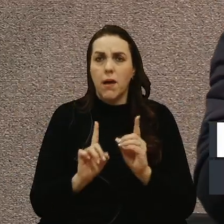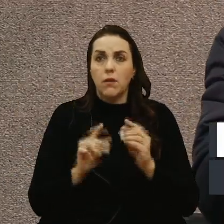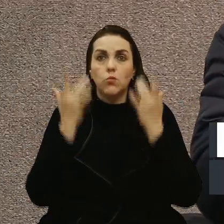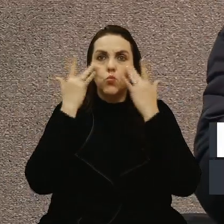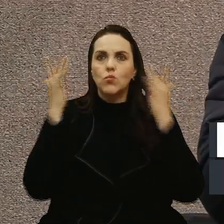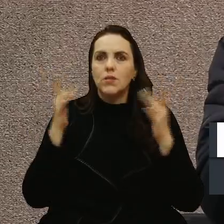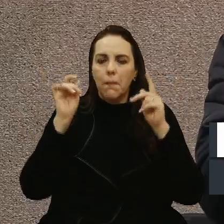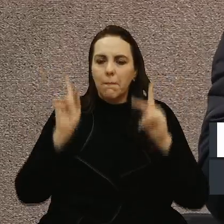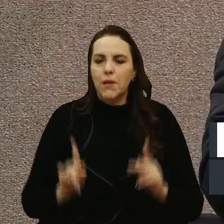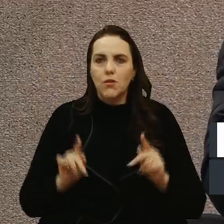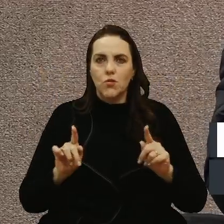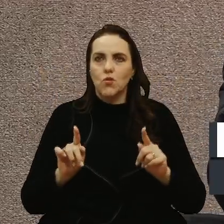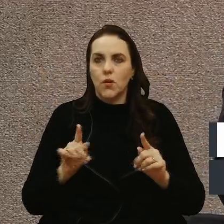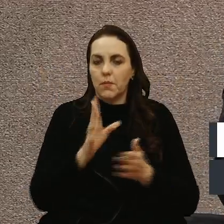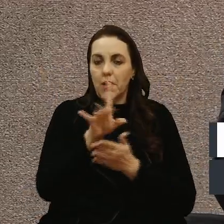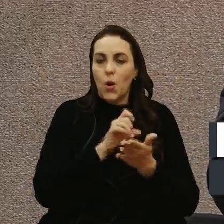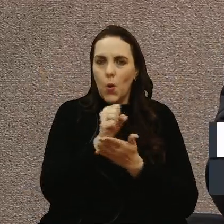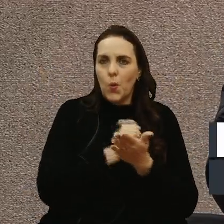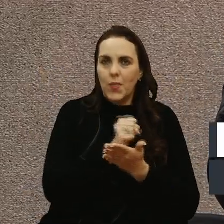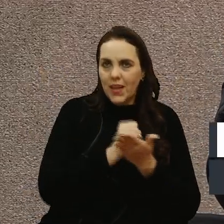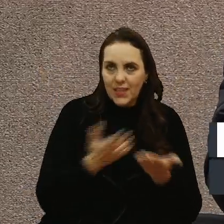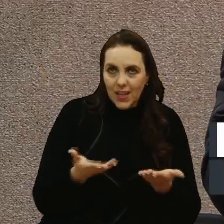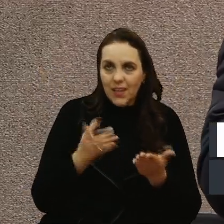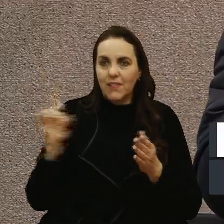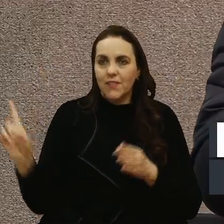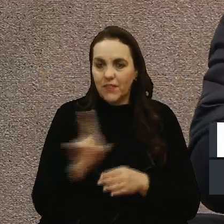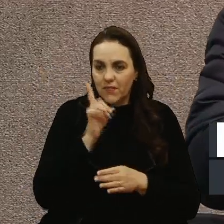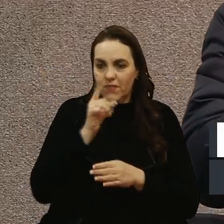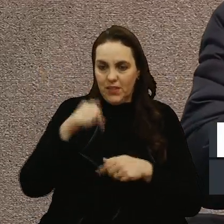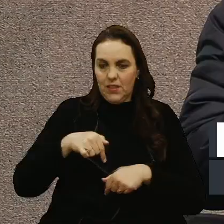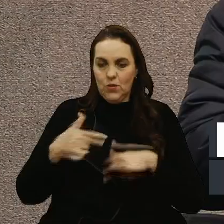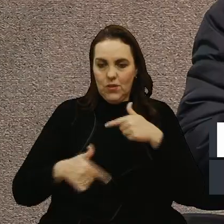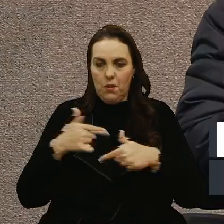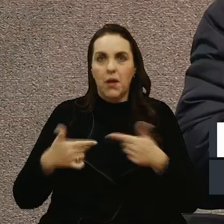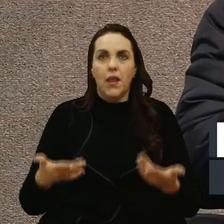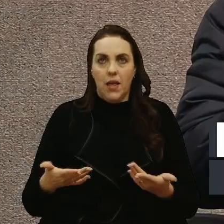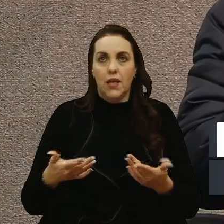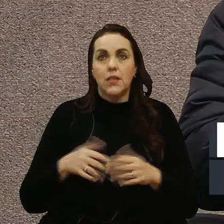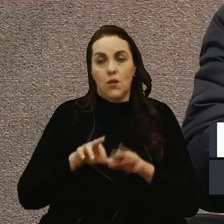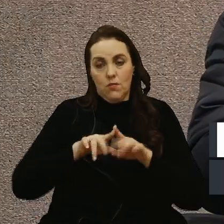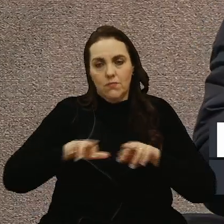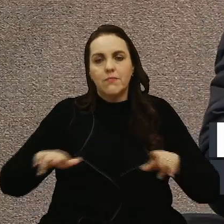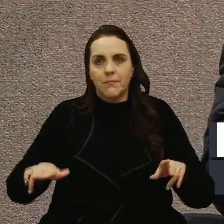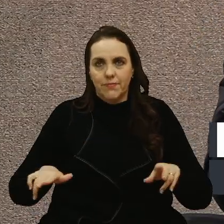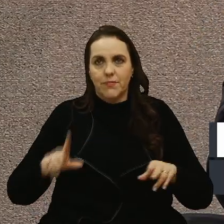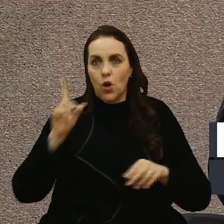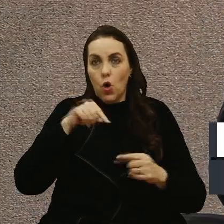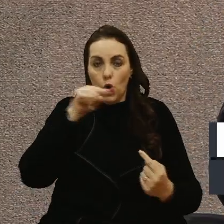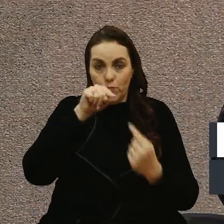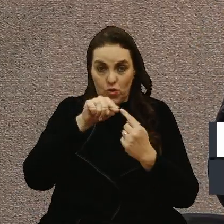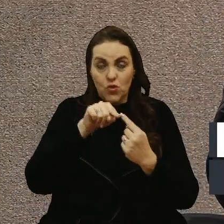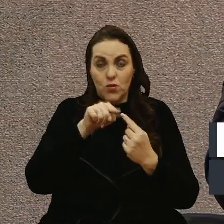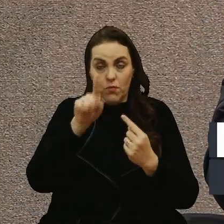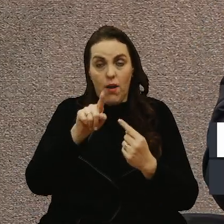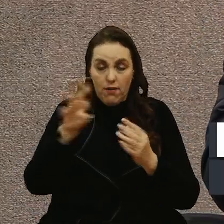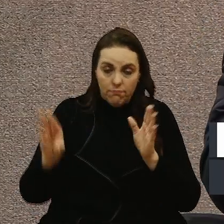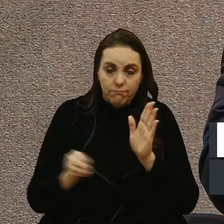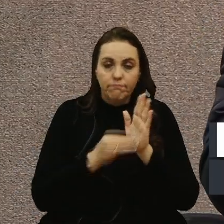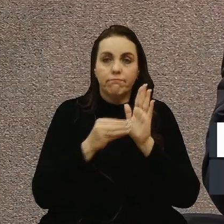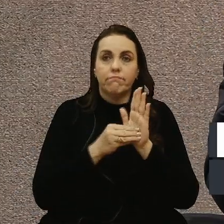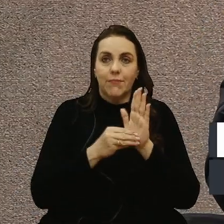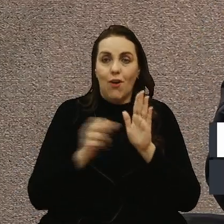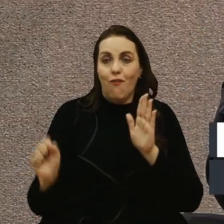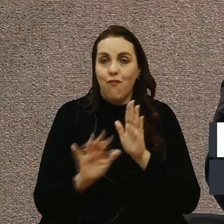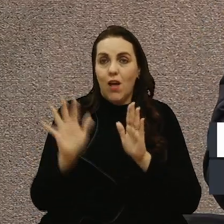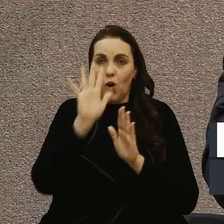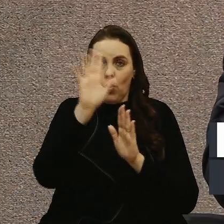estamos lidando para contratar efetivamente e vir em nossos gabinetes, etc. Então, a ideia foi justamente trazer, ainda agregar valor ao projeto, que é de